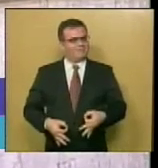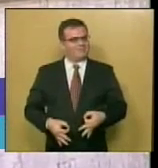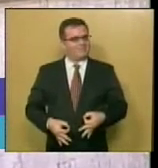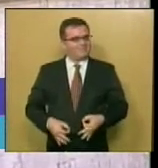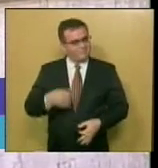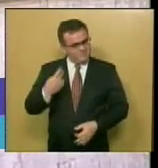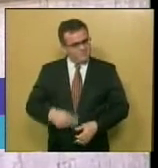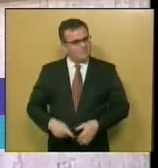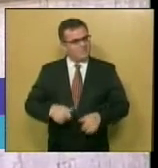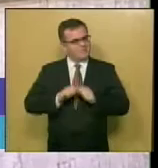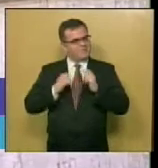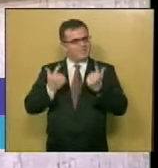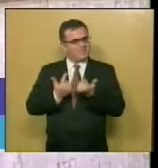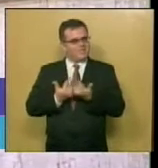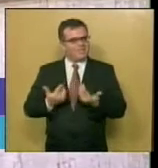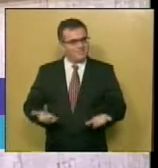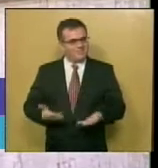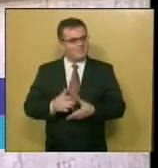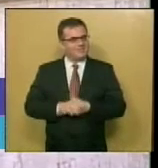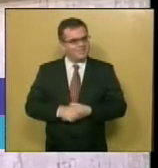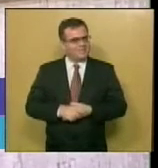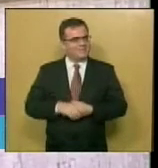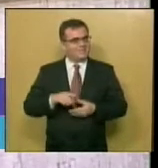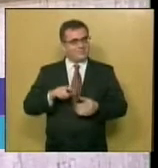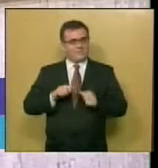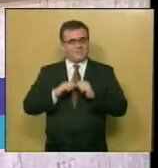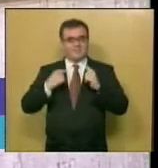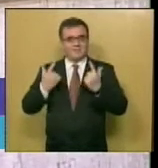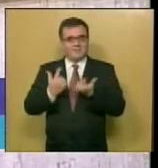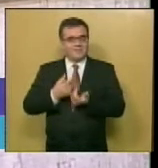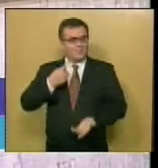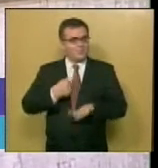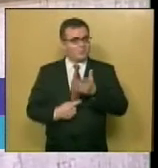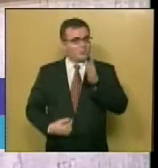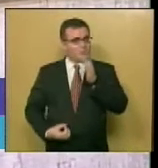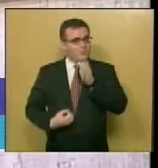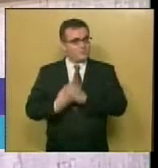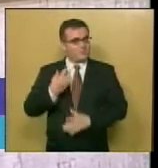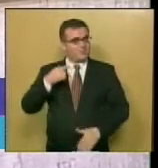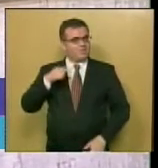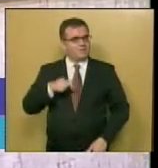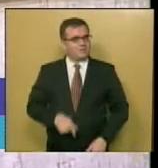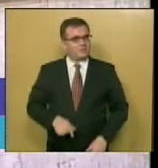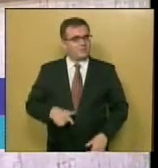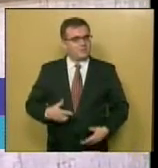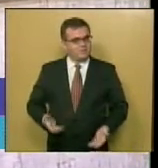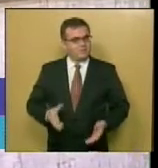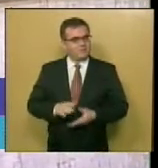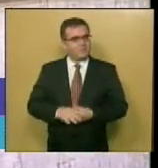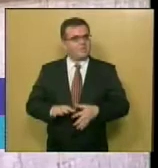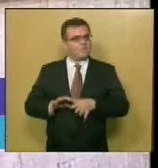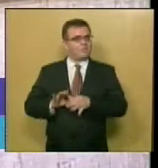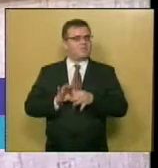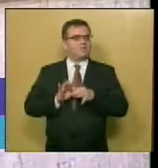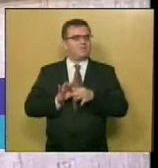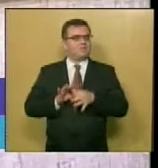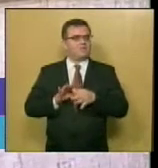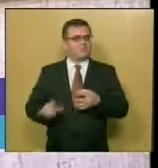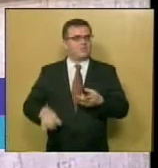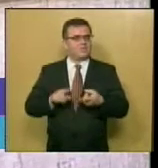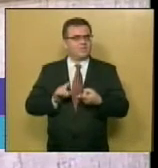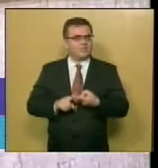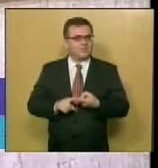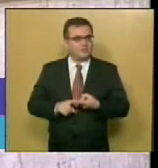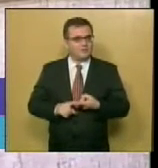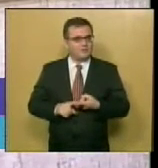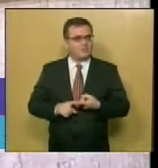Assembleia Legislativa, que a Assembleia criou, ao poder nós chegarmos aqui nessa casa, junto com